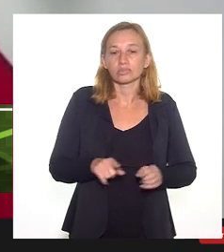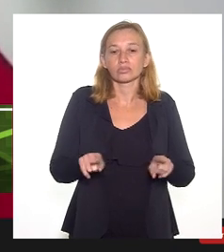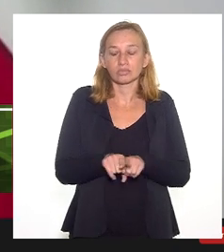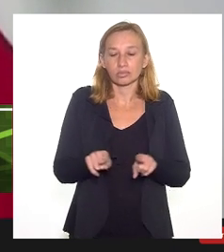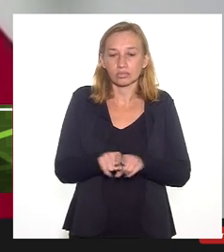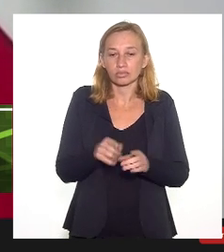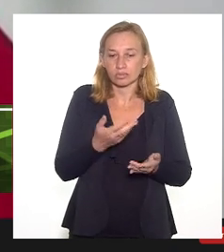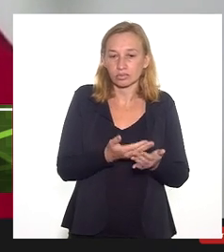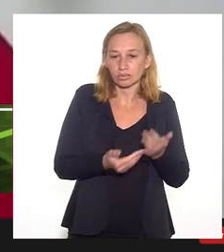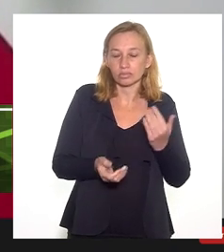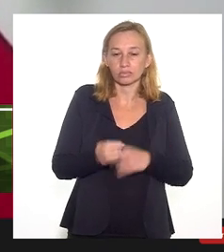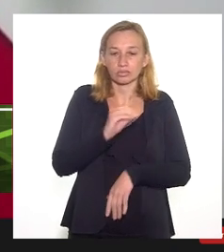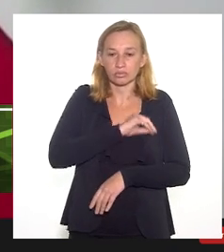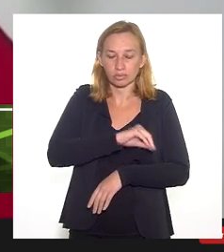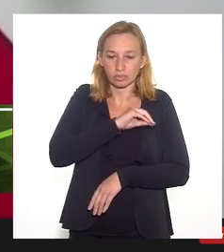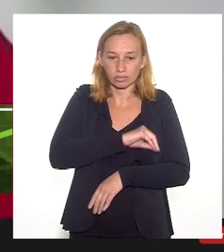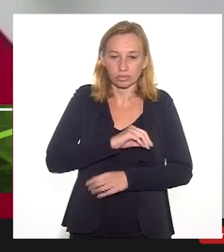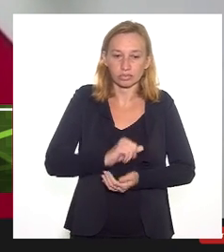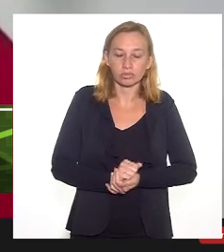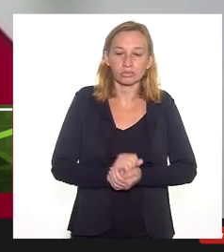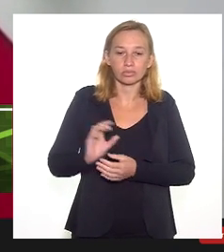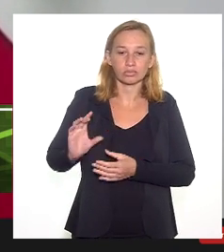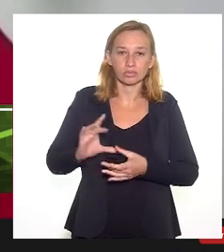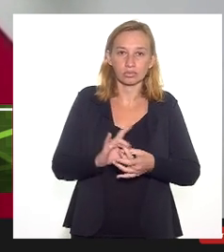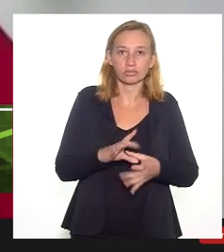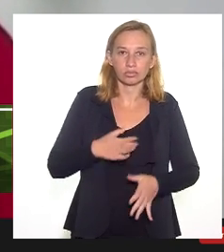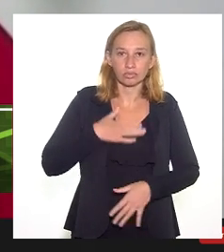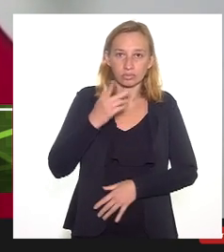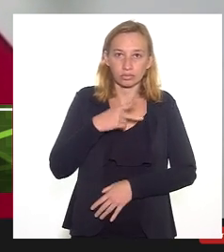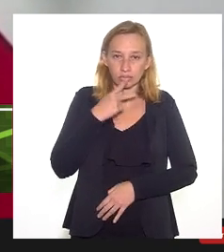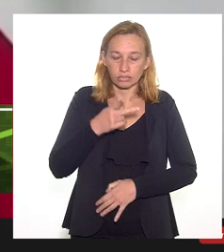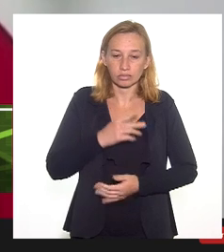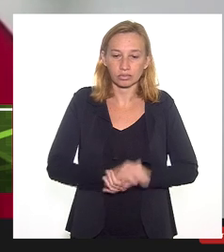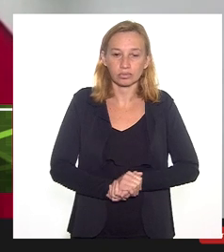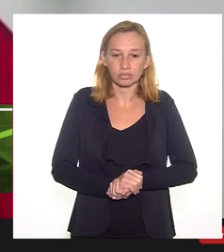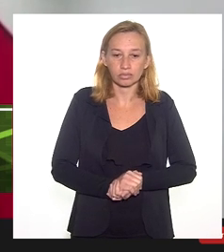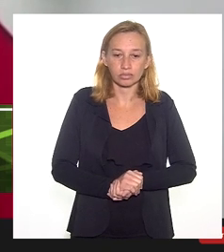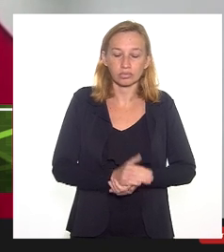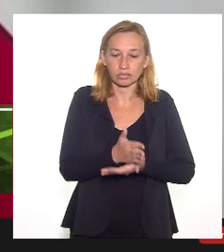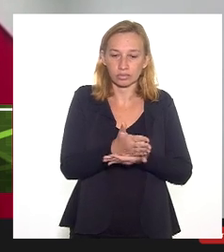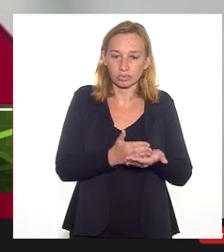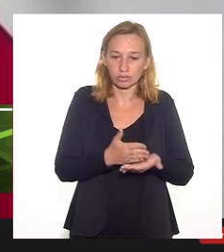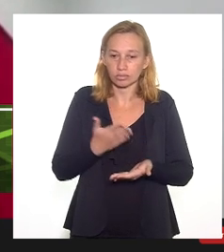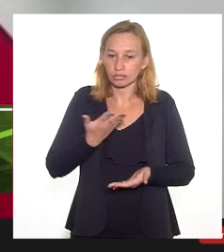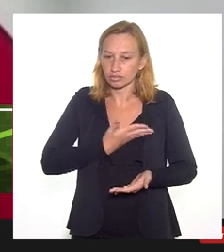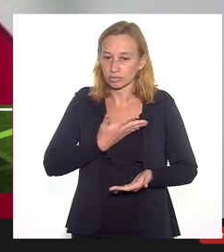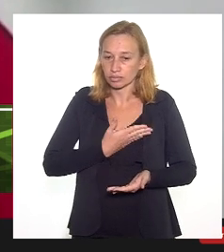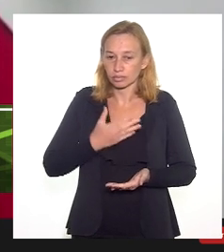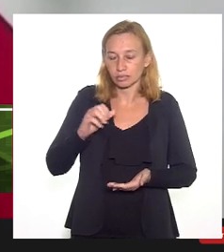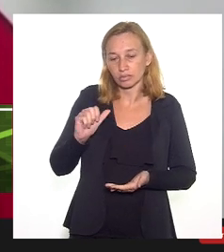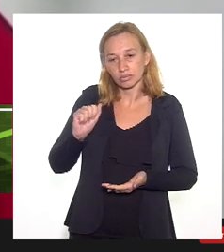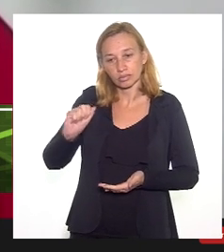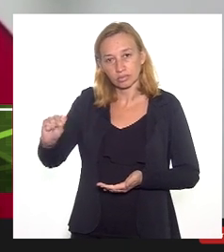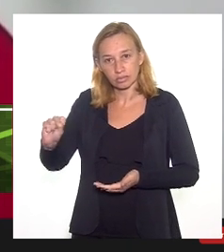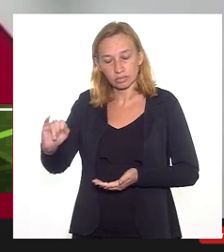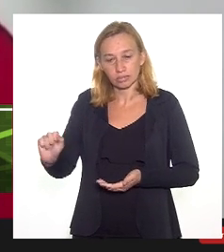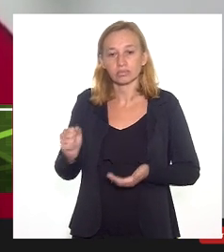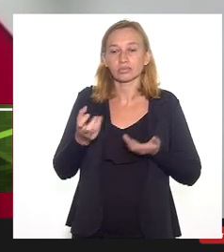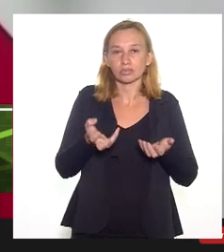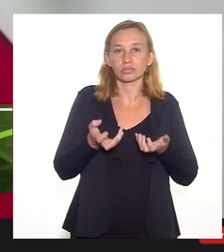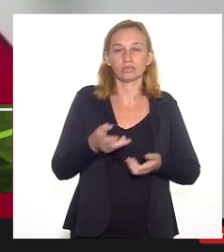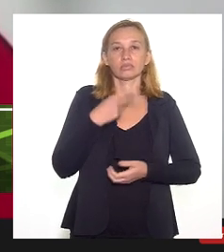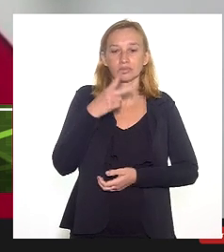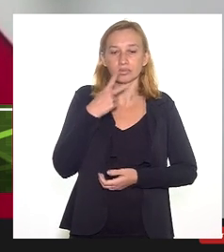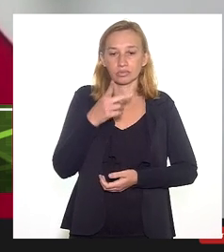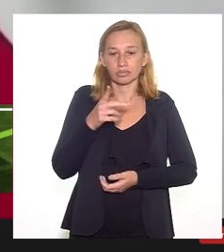direitos a progressões e triênios para concluir minha fala que vai ser dividida com a minha companheira Cássia eu quero dizer